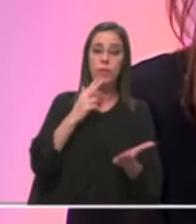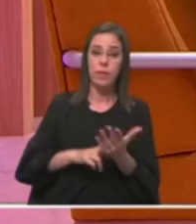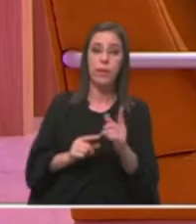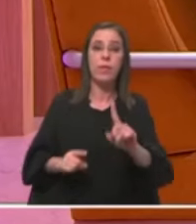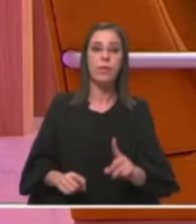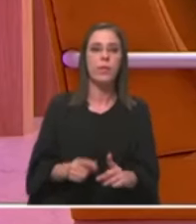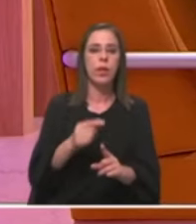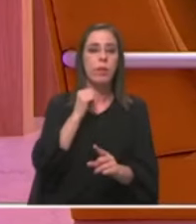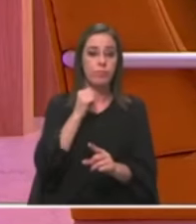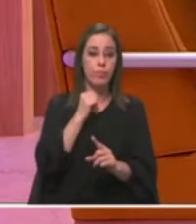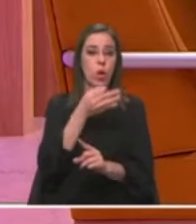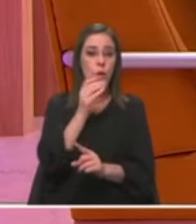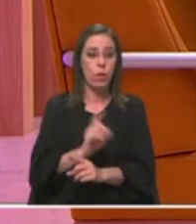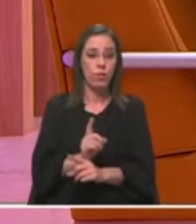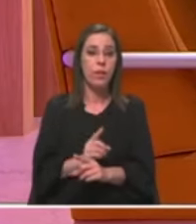verdade e não dão muito valor e não falam muito sobre a menopausa